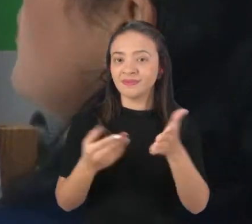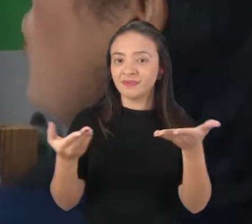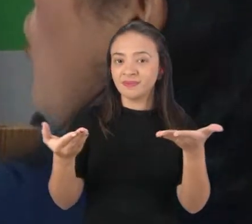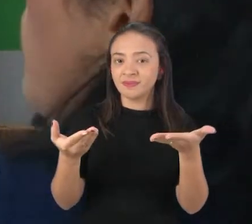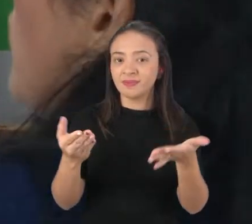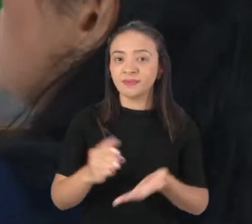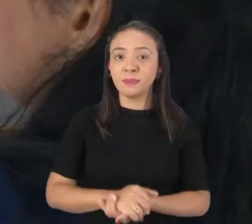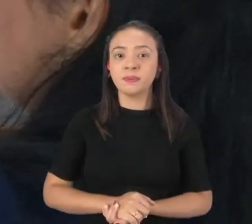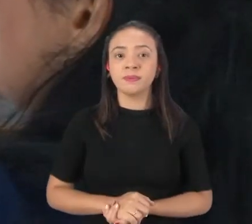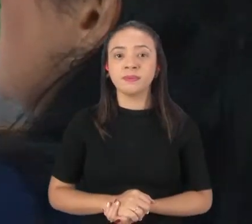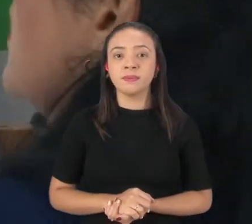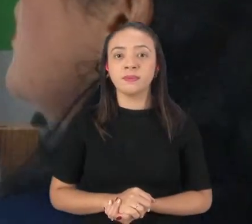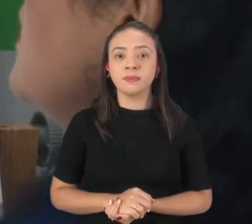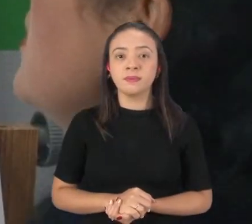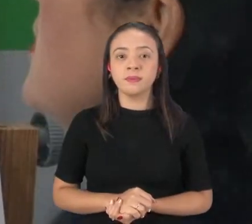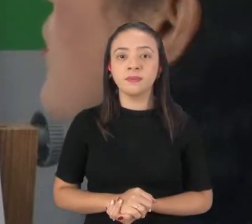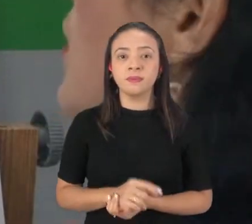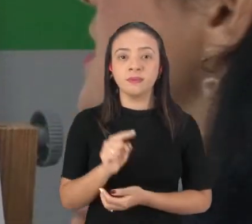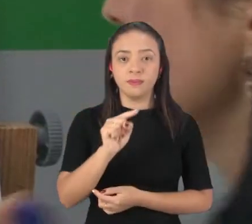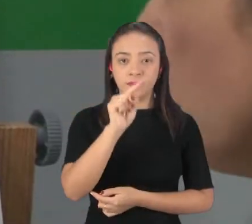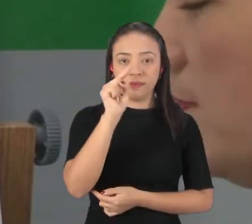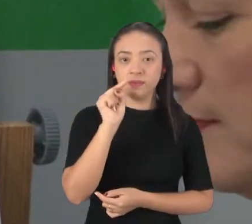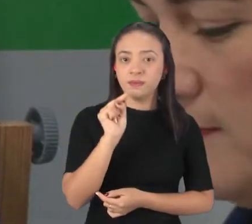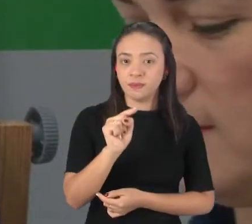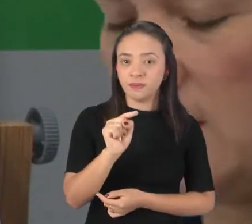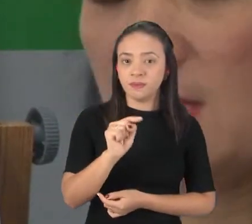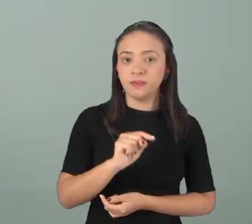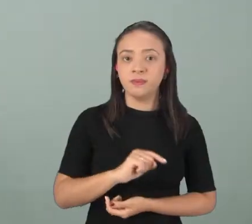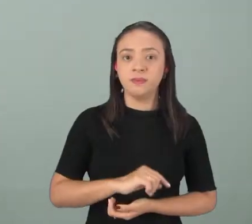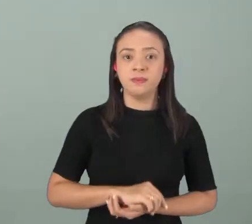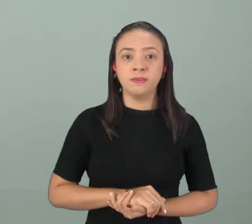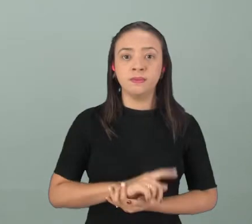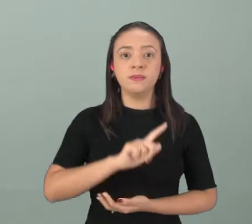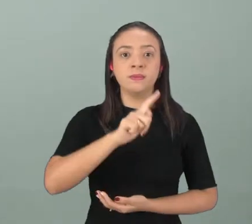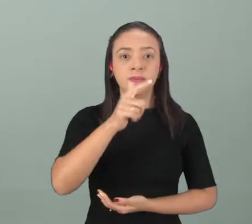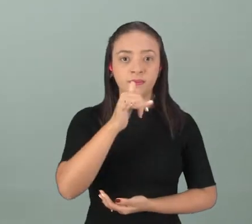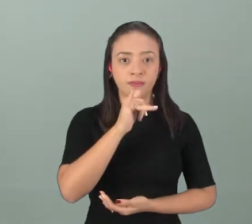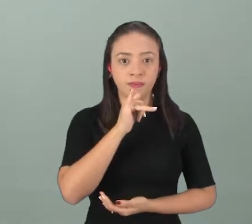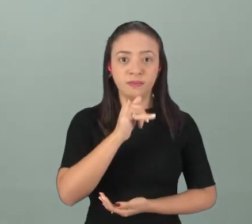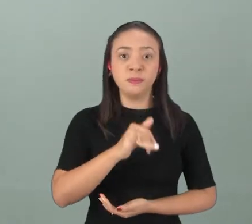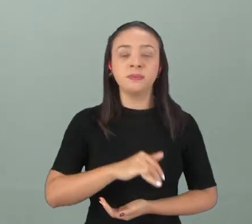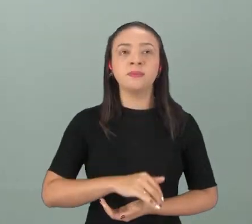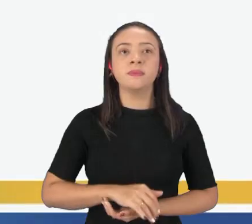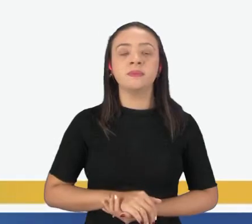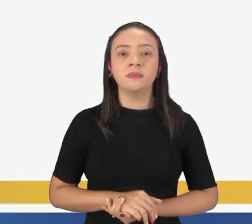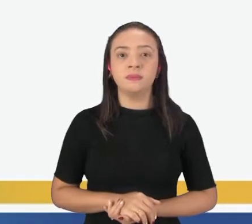apresentados aí. Ponto de interrogação. Vamos para o próximo. Vamos lá.